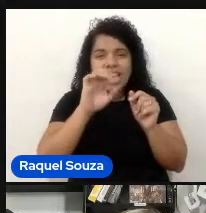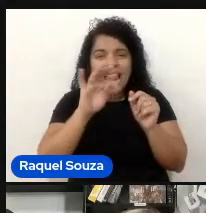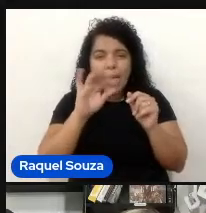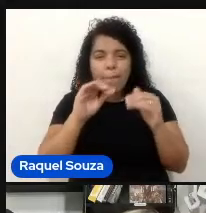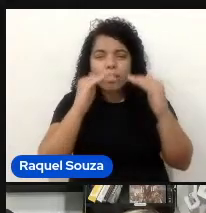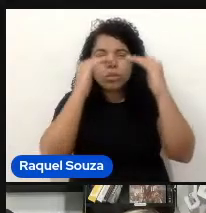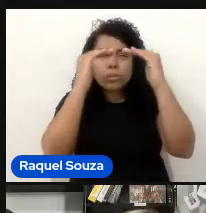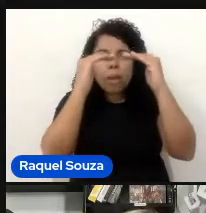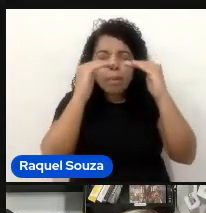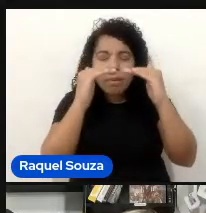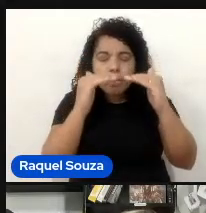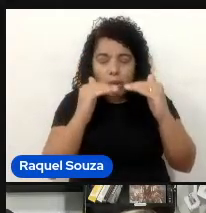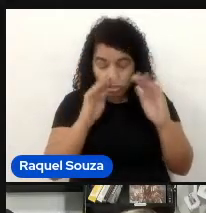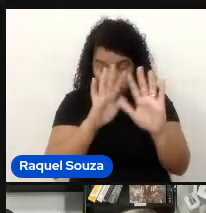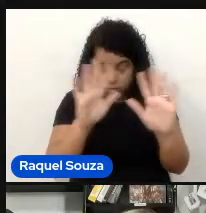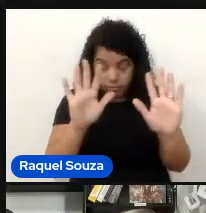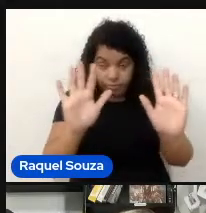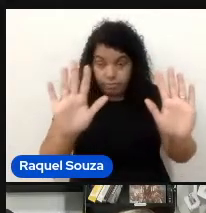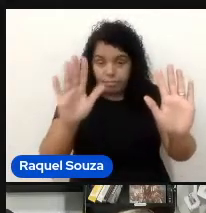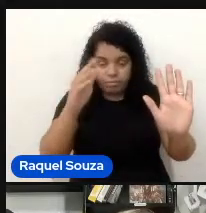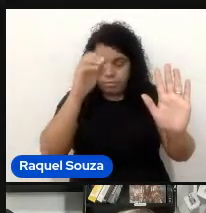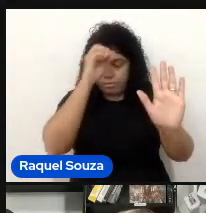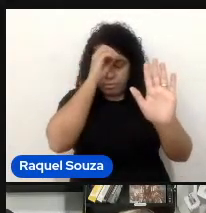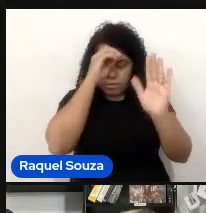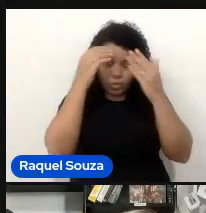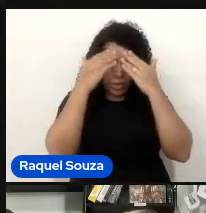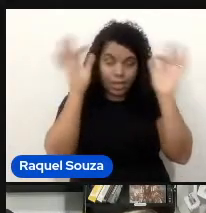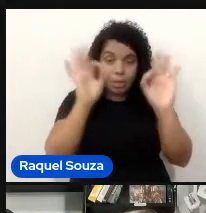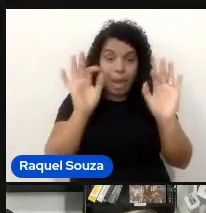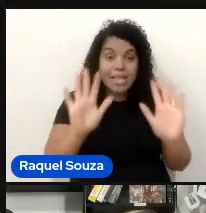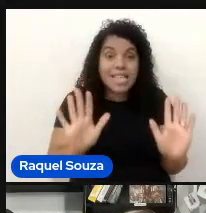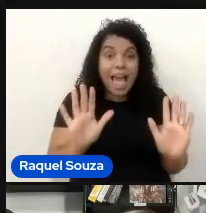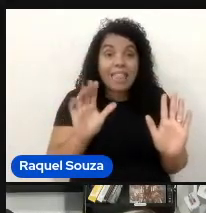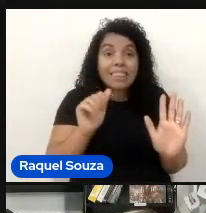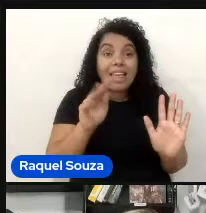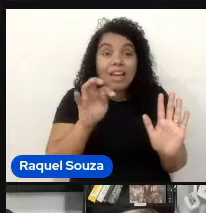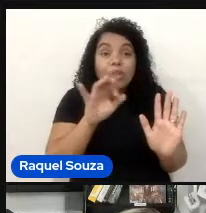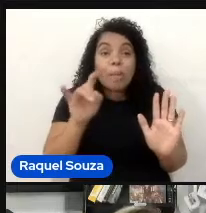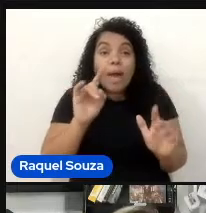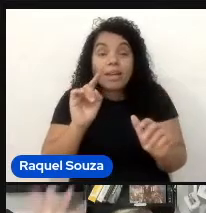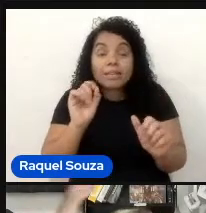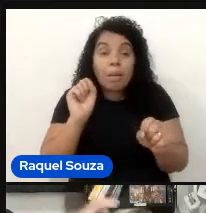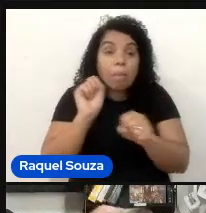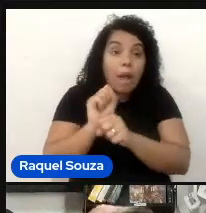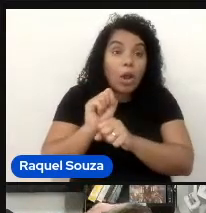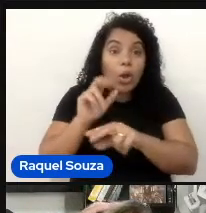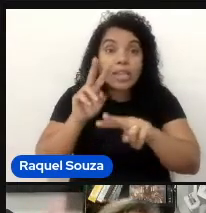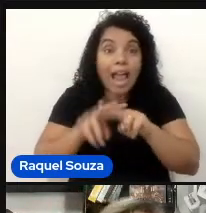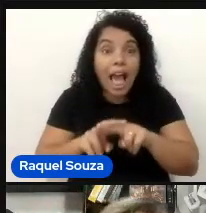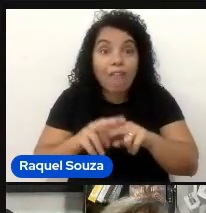consegue entender mais nada. A gente fala, meu Deus do céu, a minha automação aqui parou, travou. Quebrou